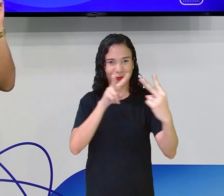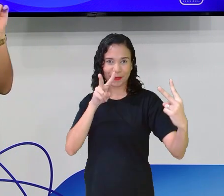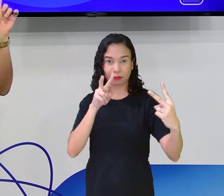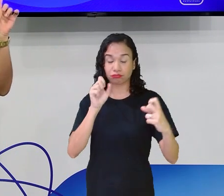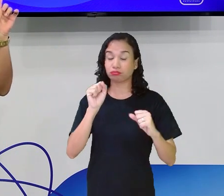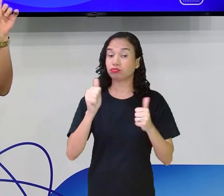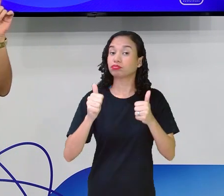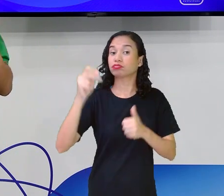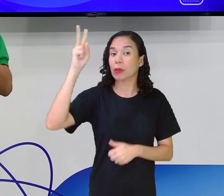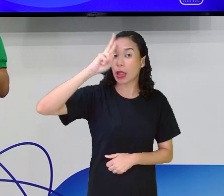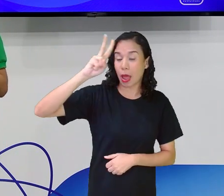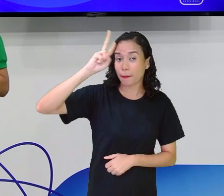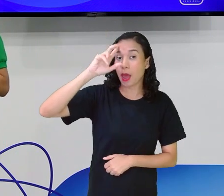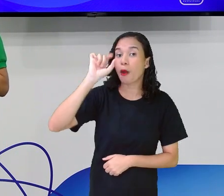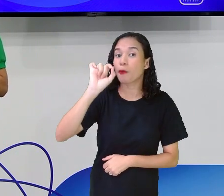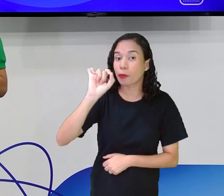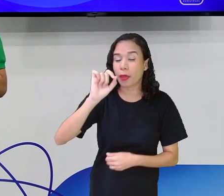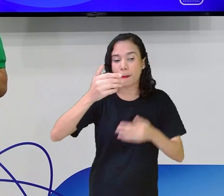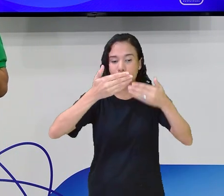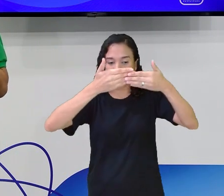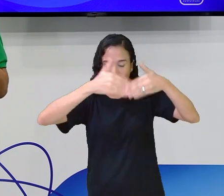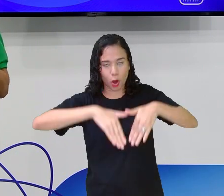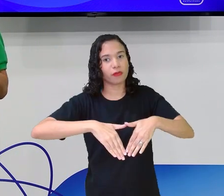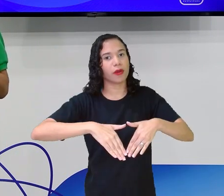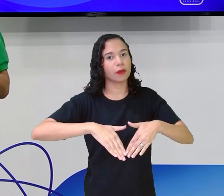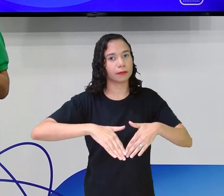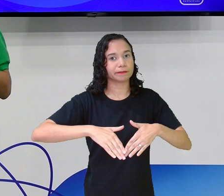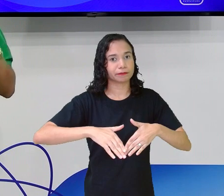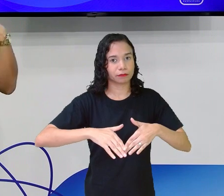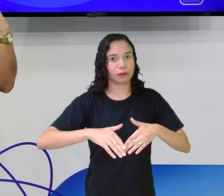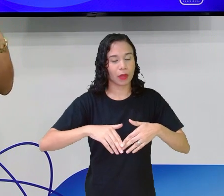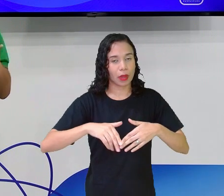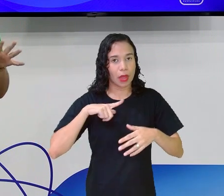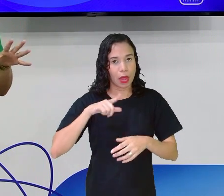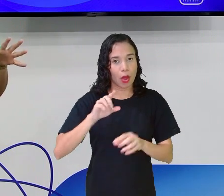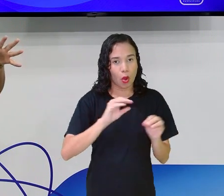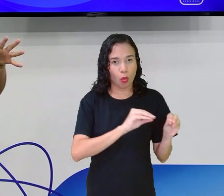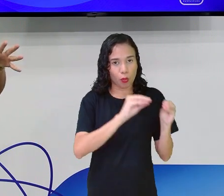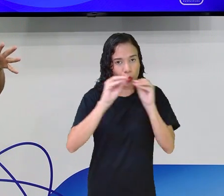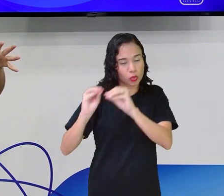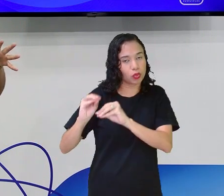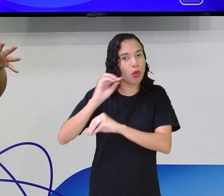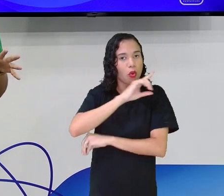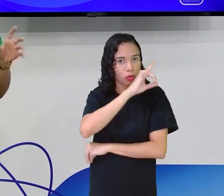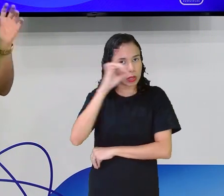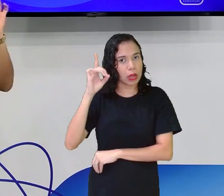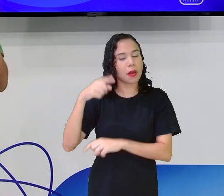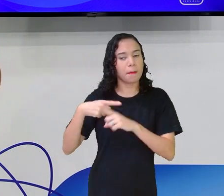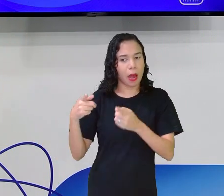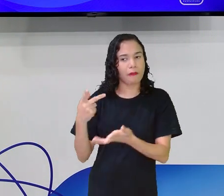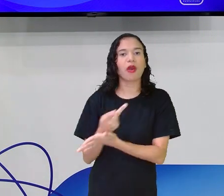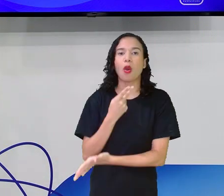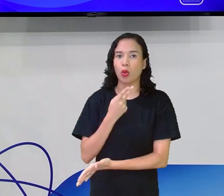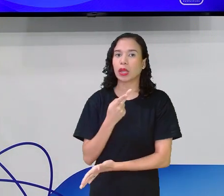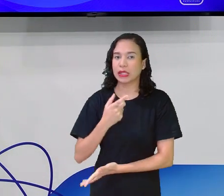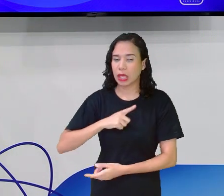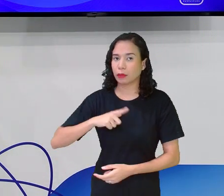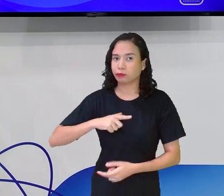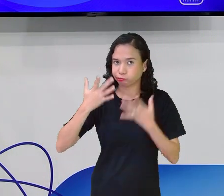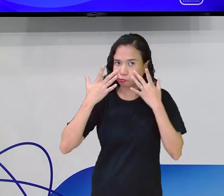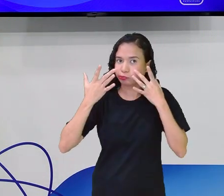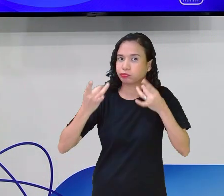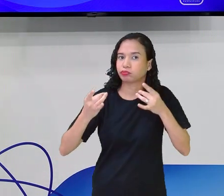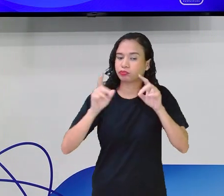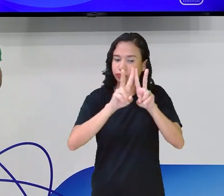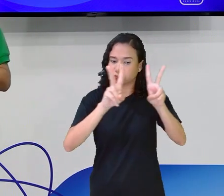Educa. Lembrando, gente, a prova foi adiada, mas vai acontecer em breve. Fica atento aos